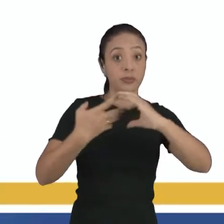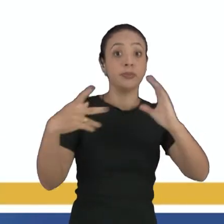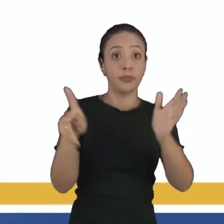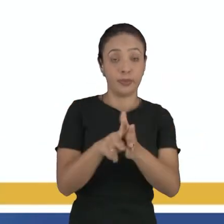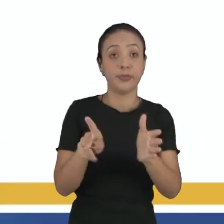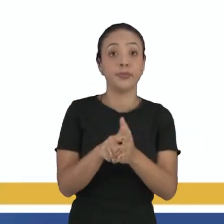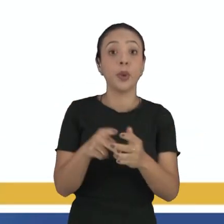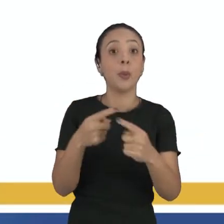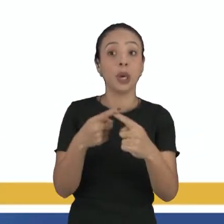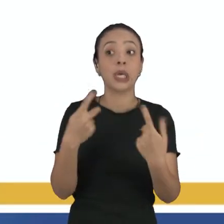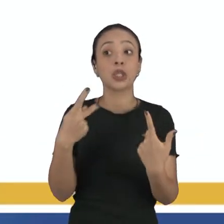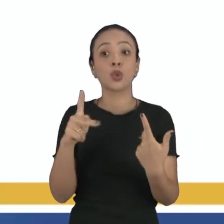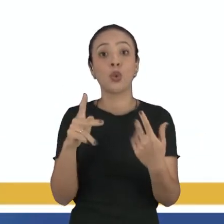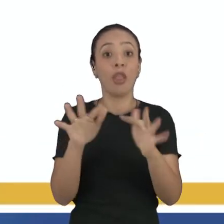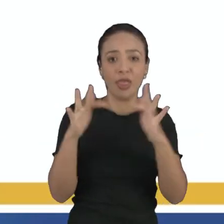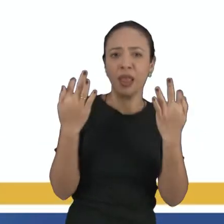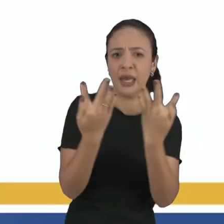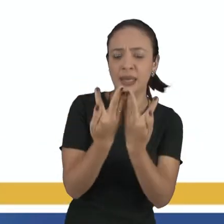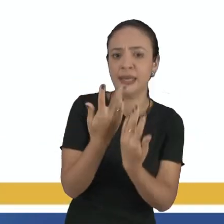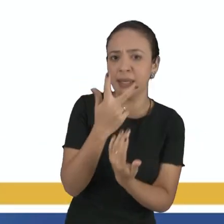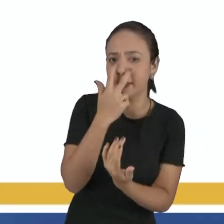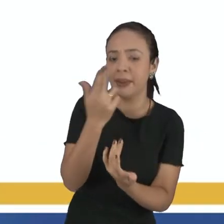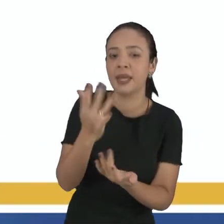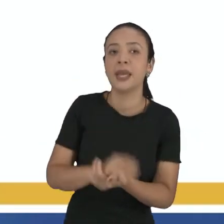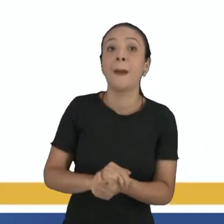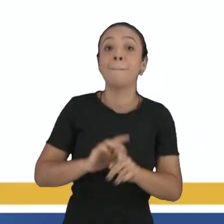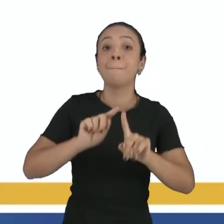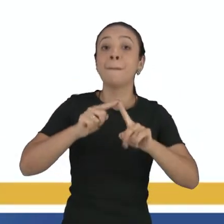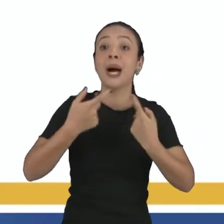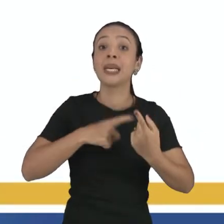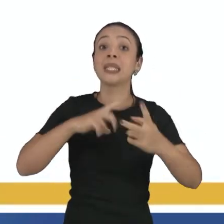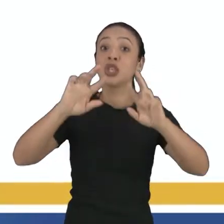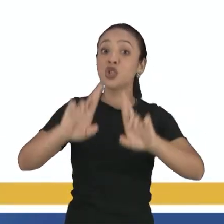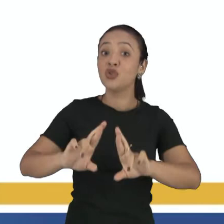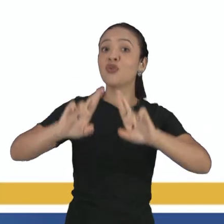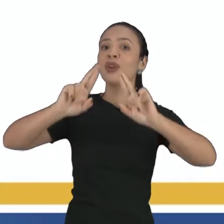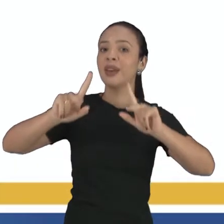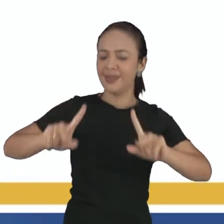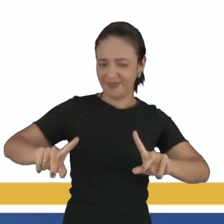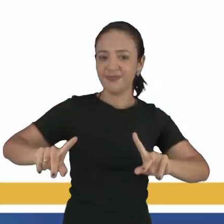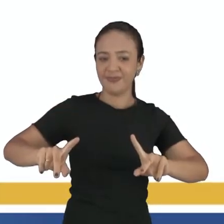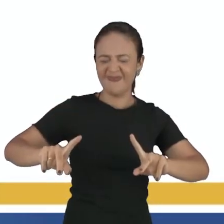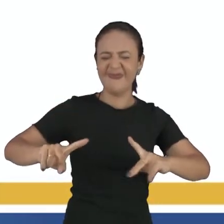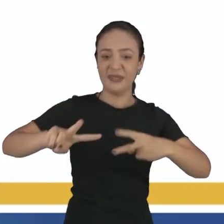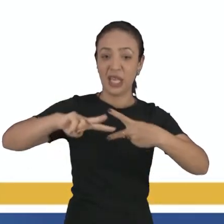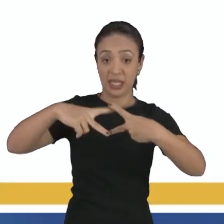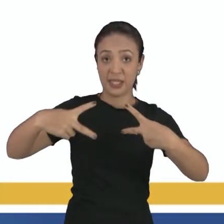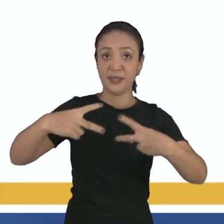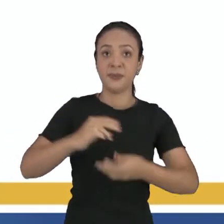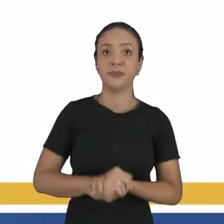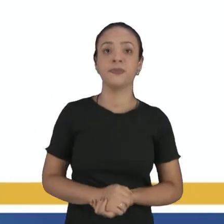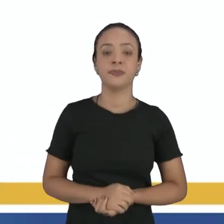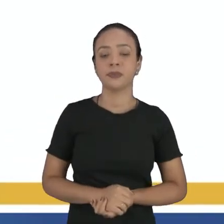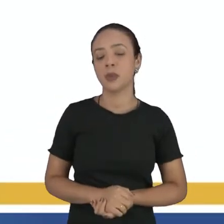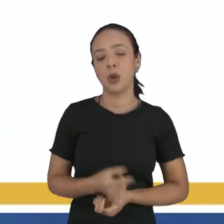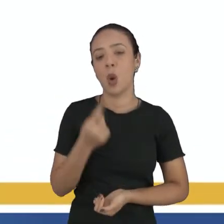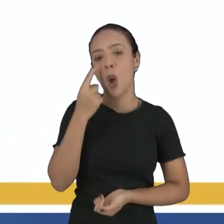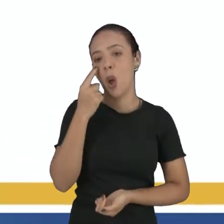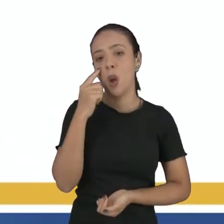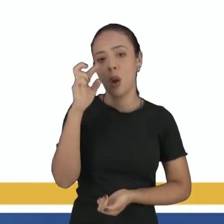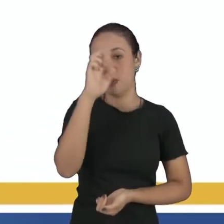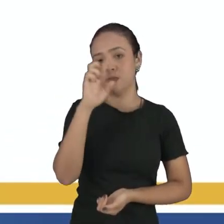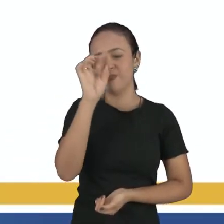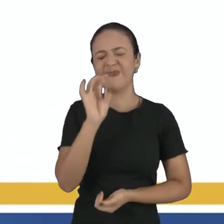porque eles são seus parentais, mas ela vai ser diferente. Ela vai ter uma composição genética diferente, tá? Então ali só para vocês observarem,